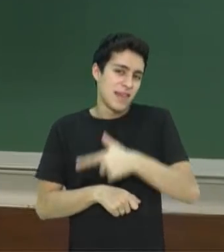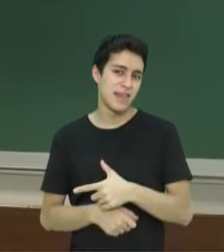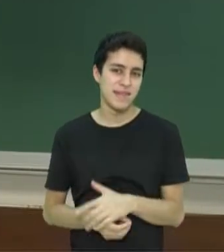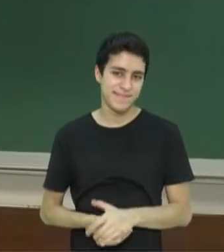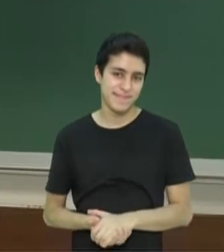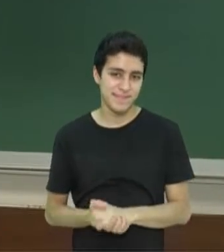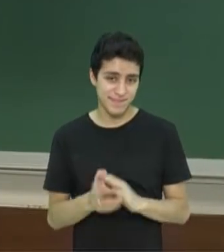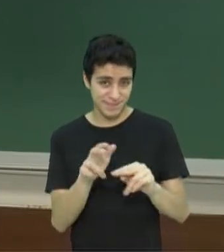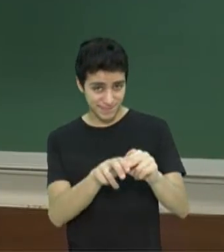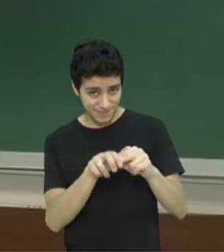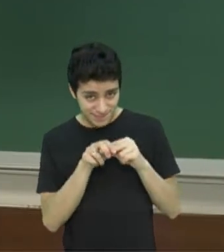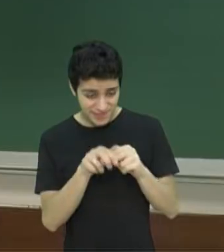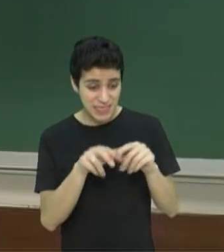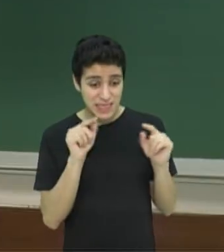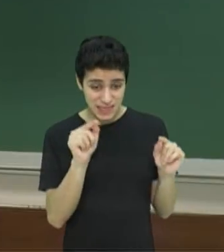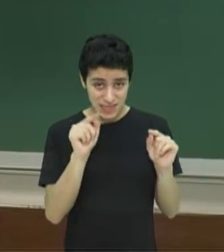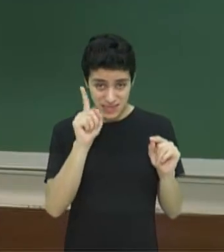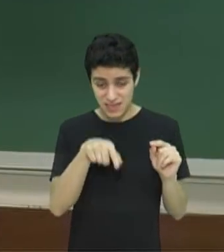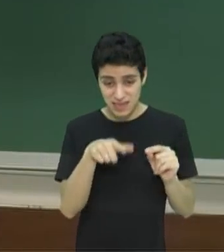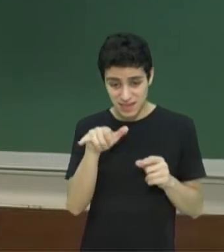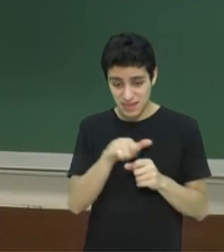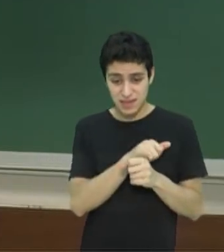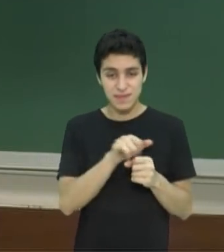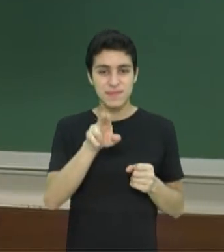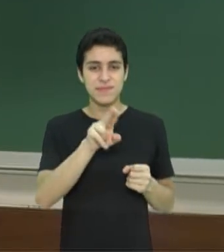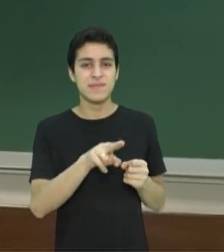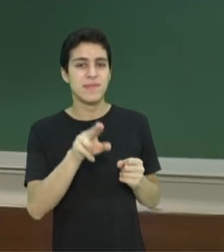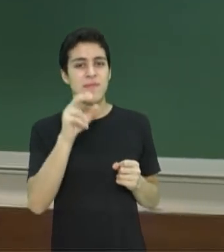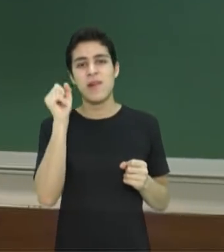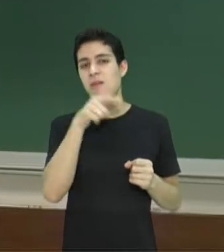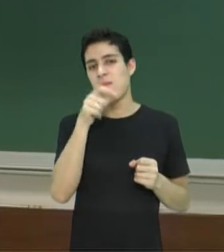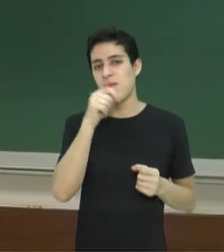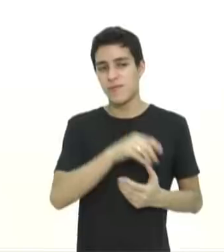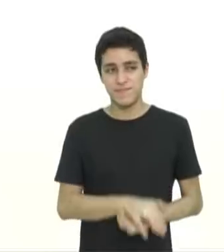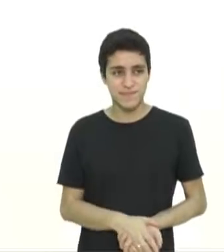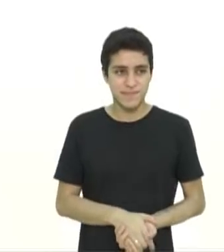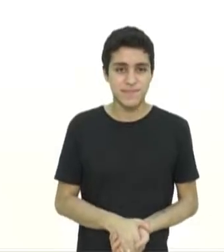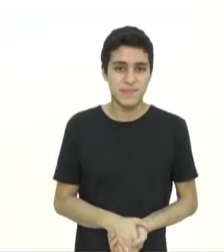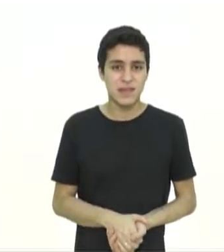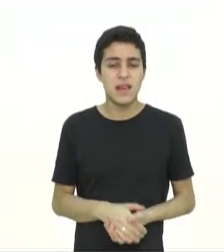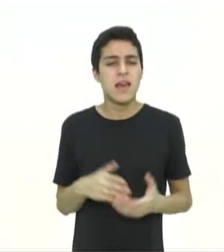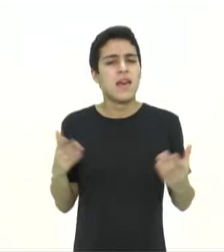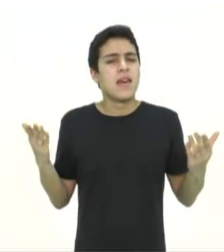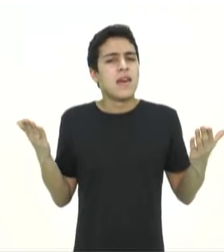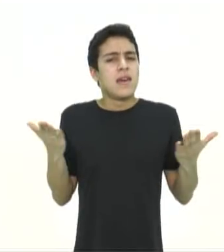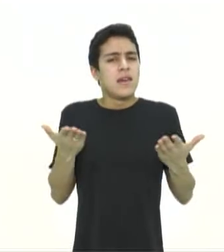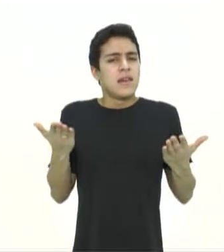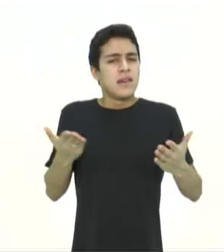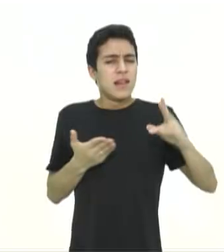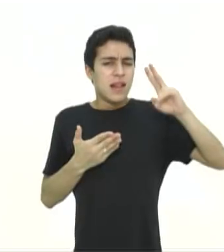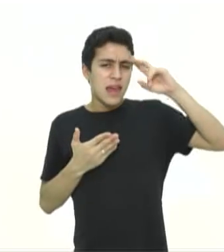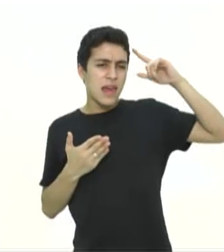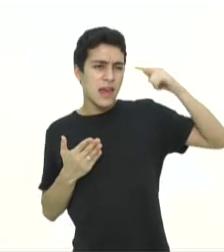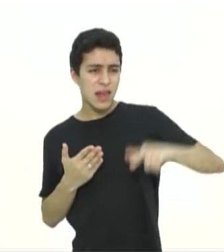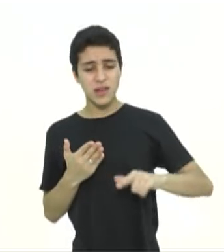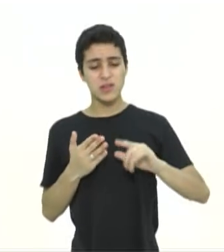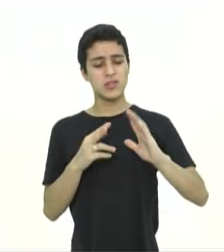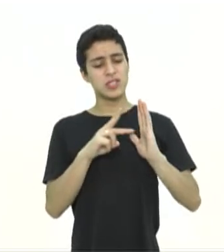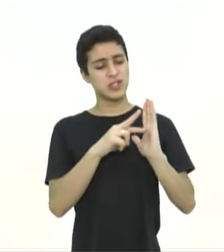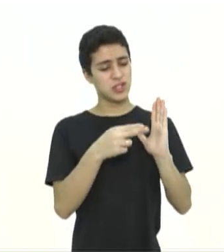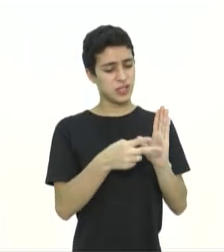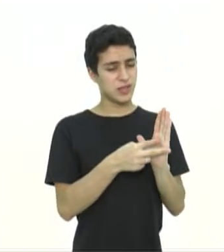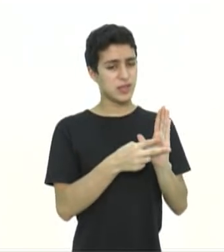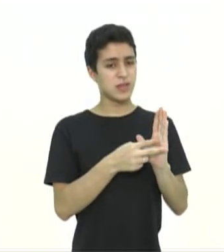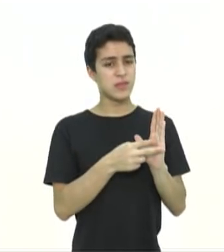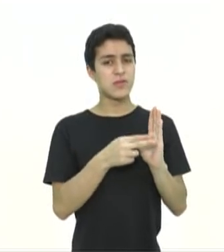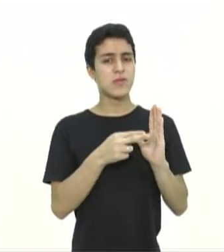É por isso que foi a estratégia que ele utilizou para humor. Nós vamos relembrar aqui o sentido literal e o